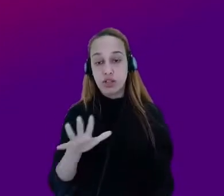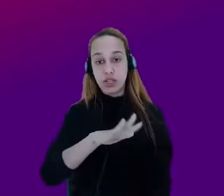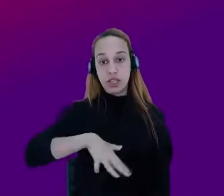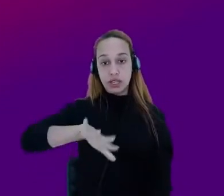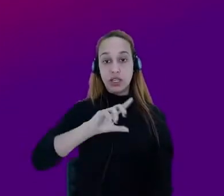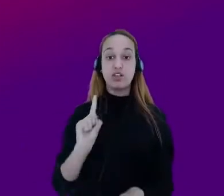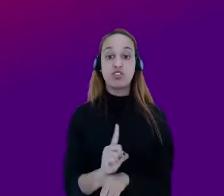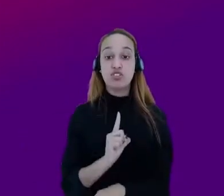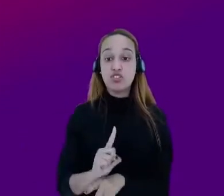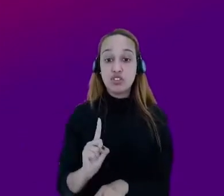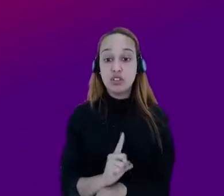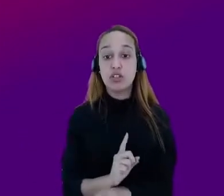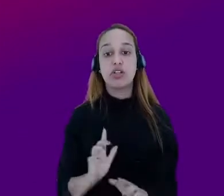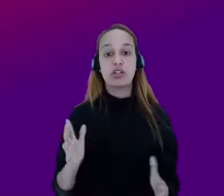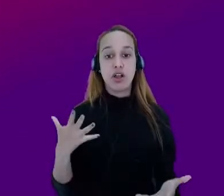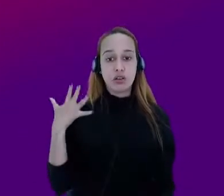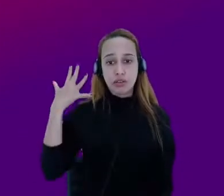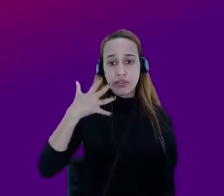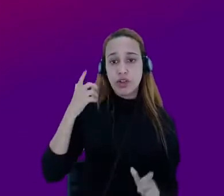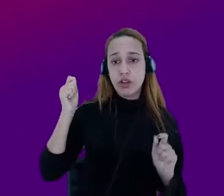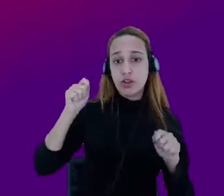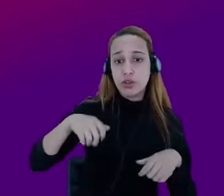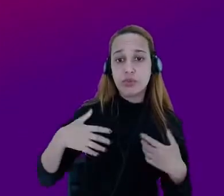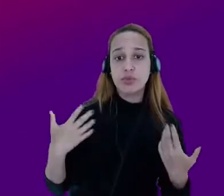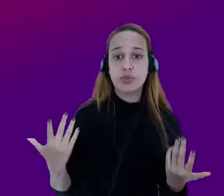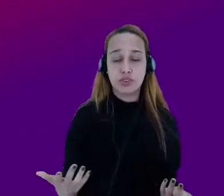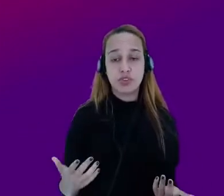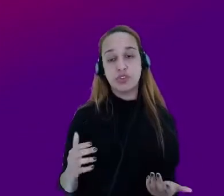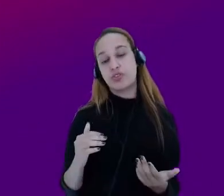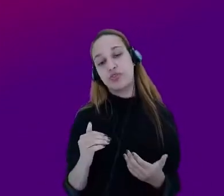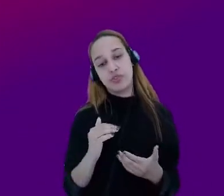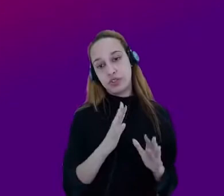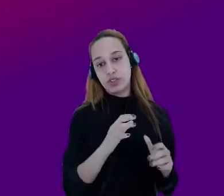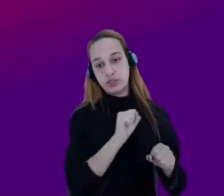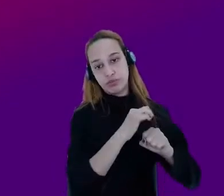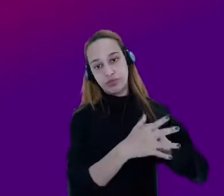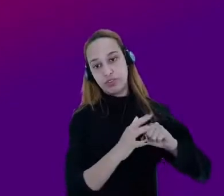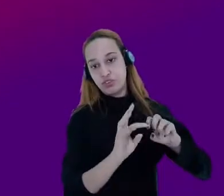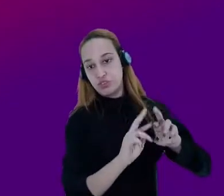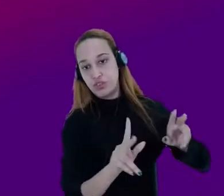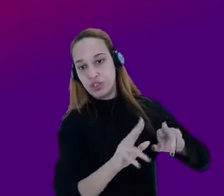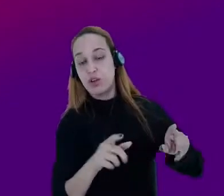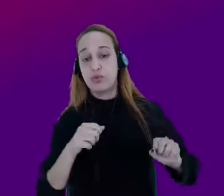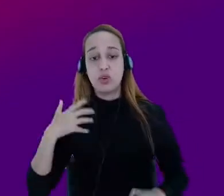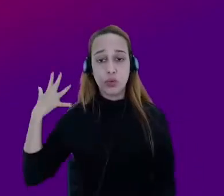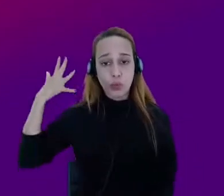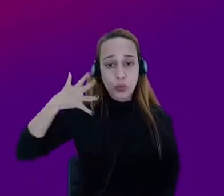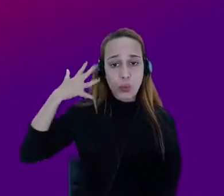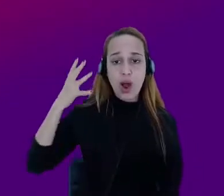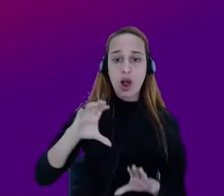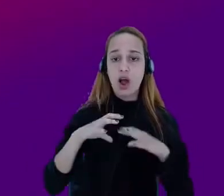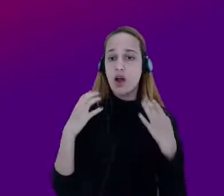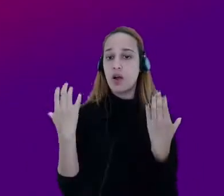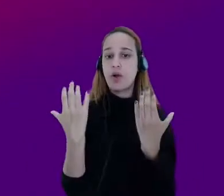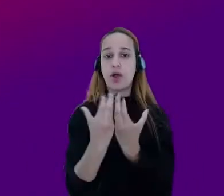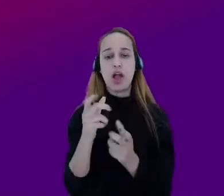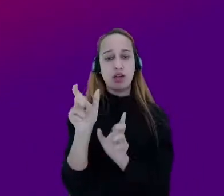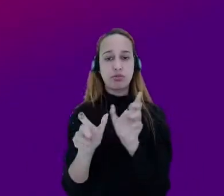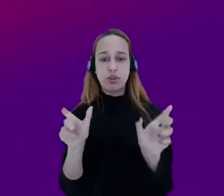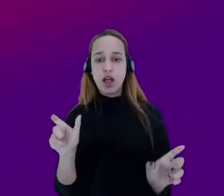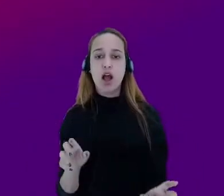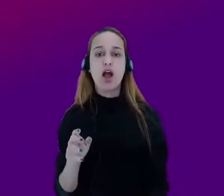digital, num evento que poderia muito bem, numa situação fora da pandemia, ser um congresso aberto, com pessoas, com brindes,